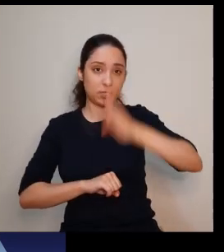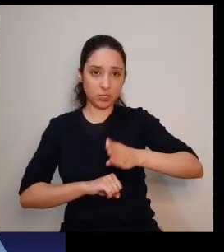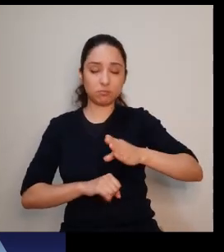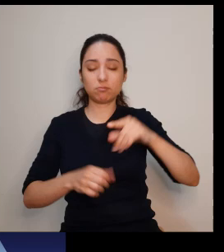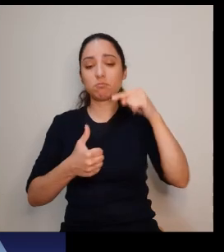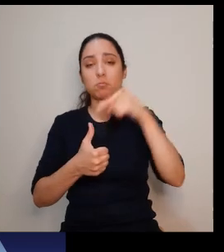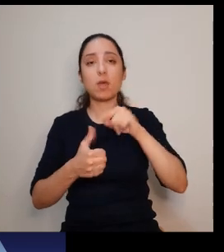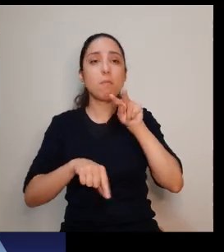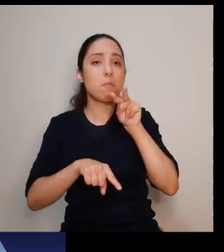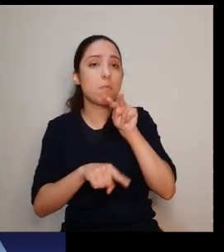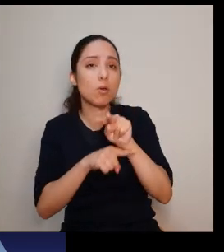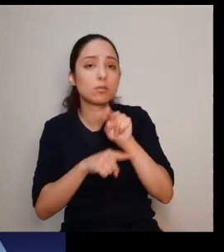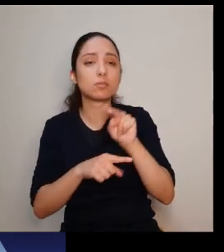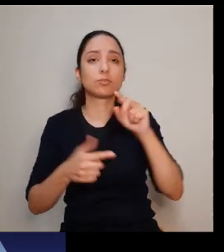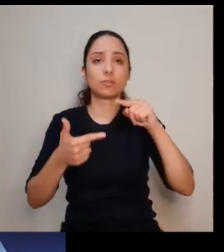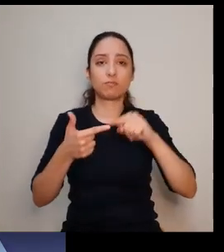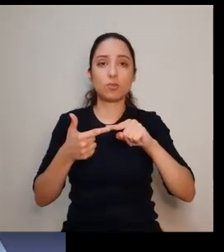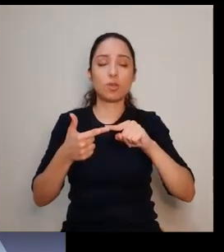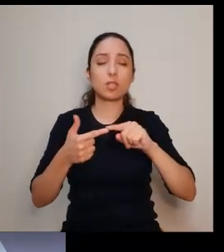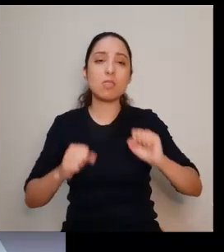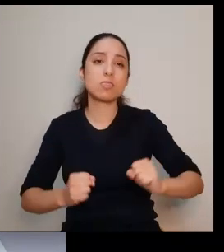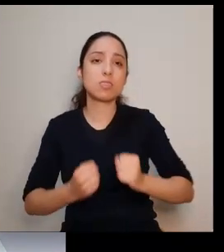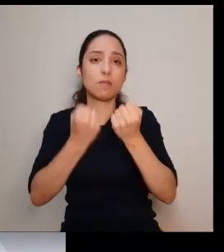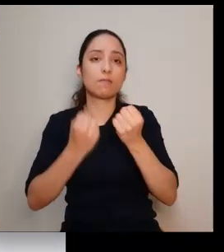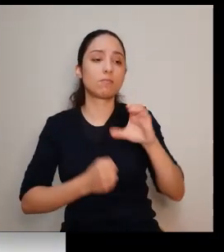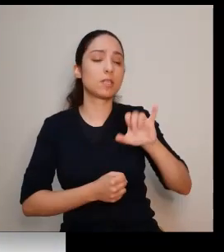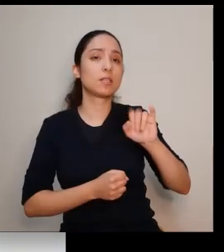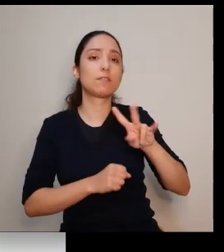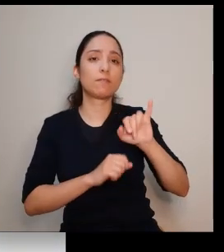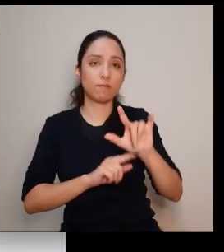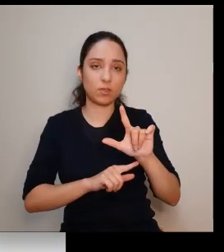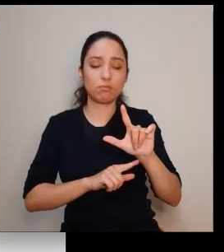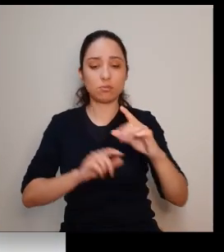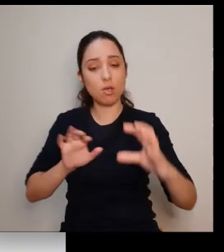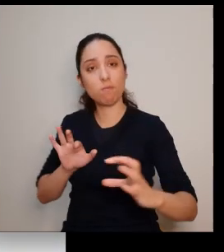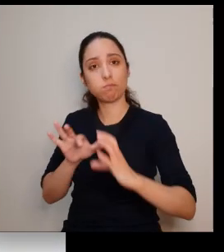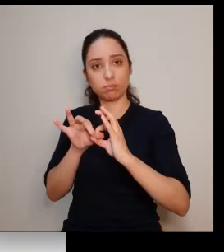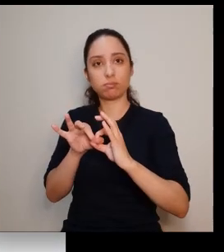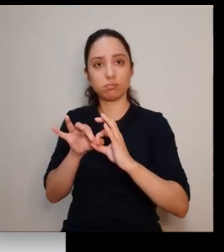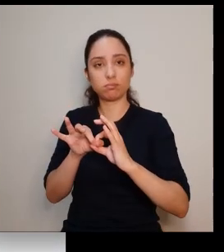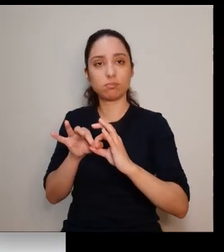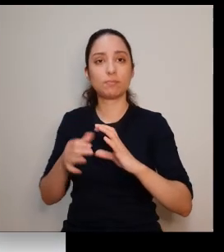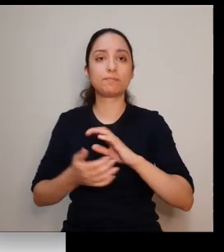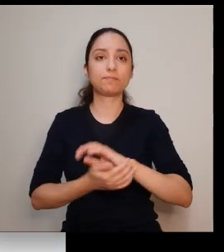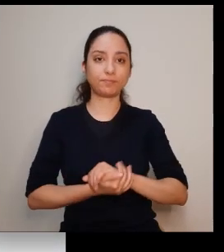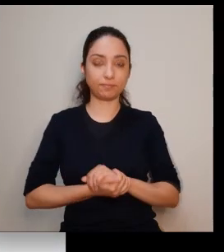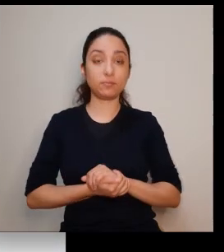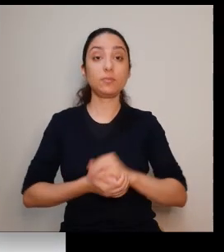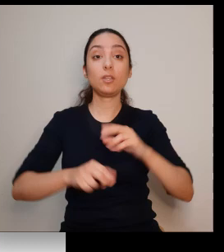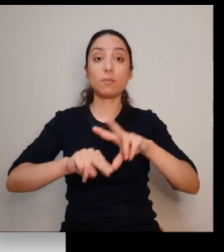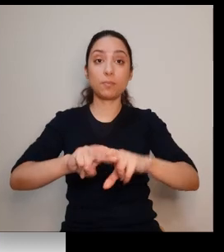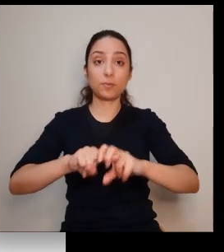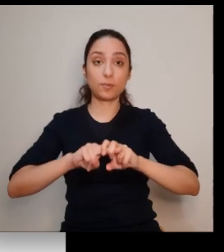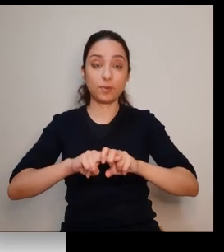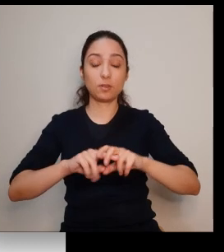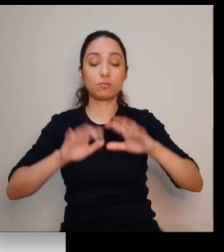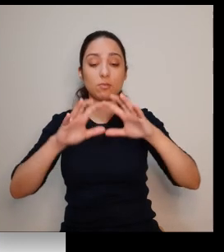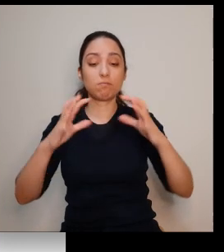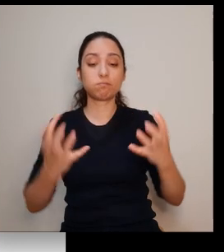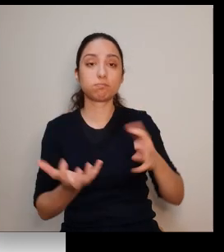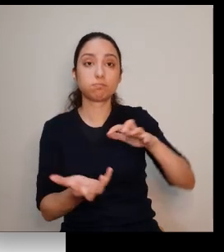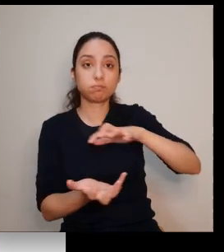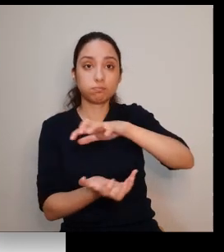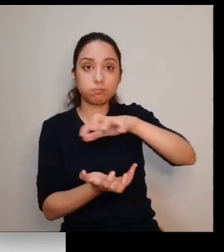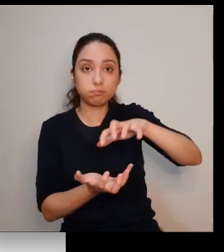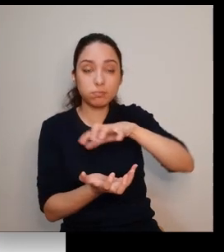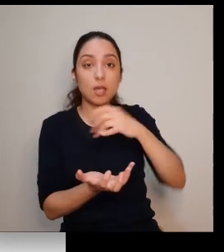de programas e de projetos, e também a articulação com os outros setores da administração pública. Bom, por fim,